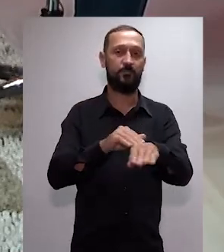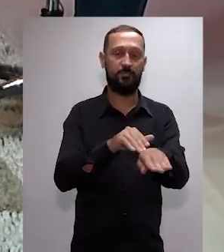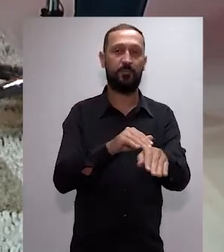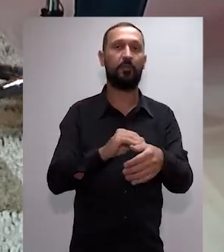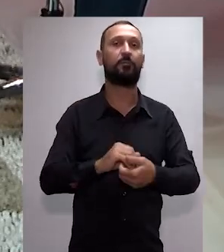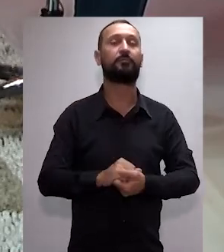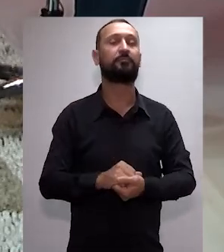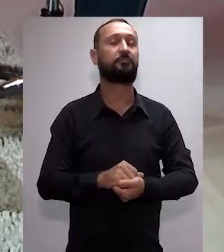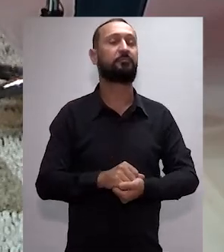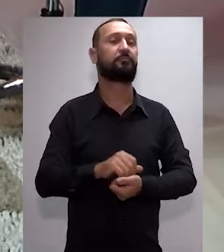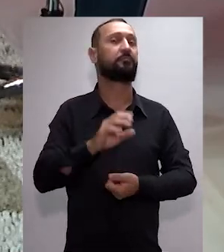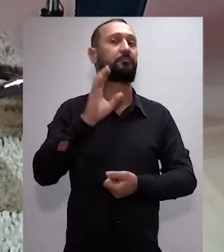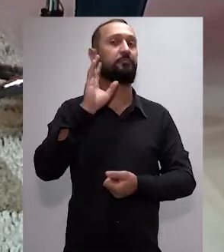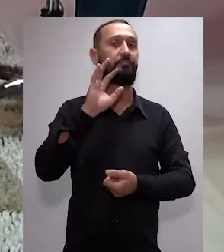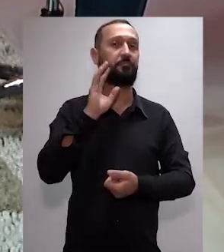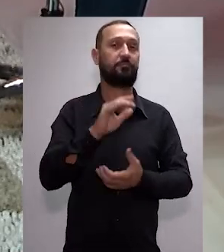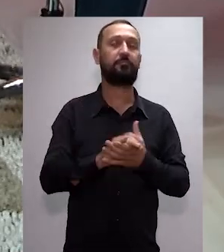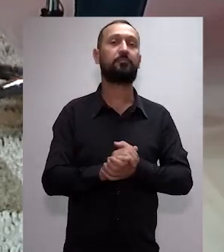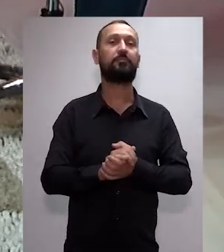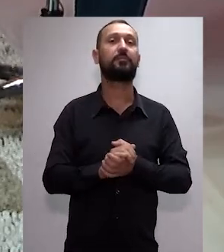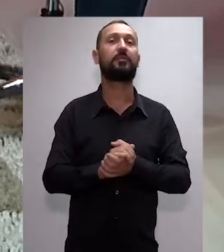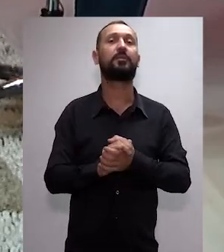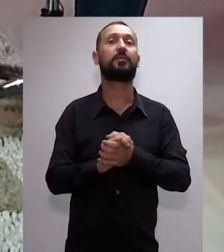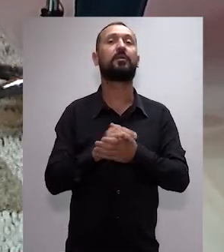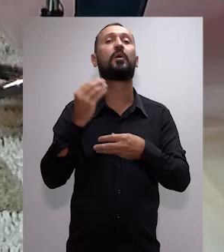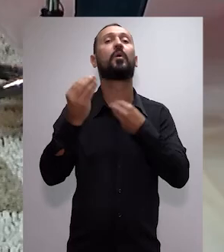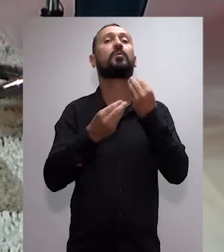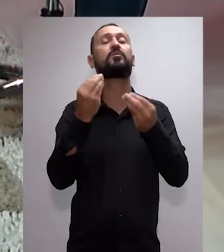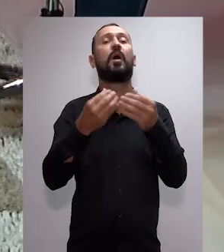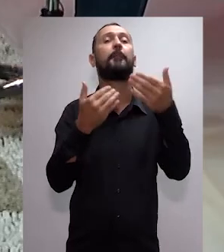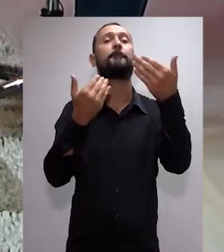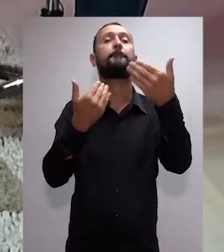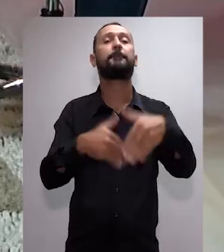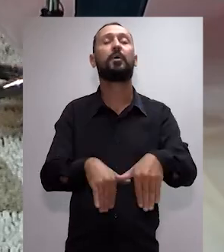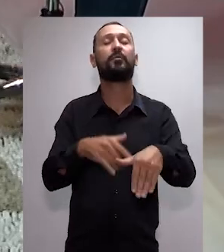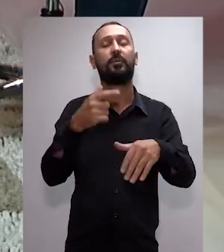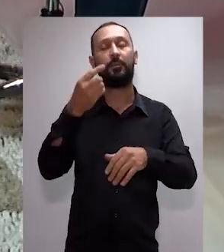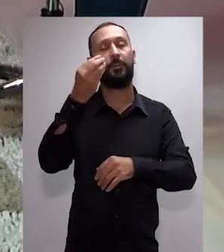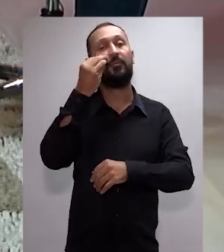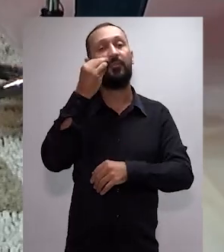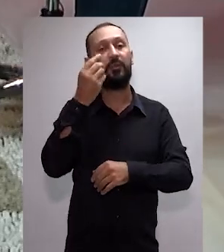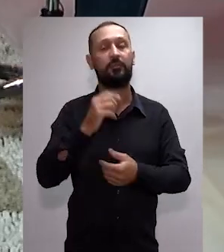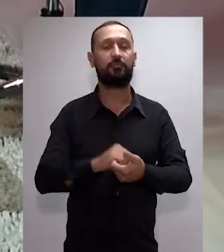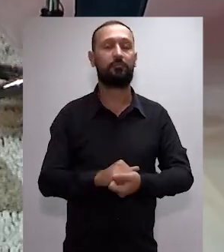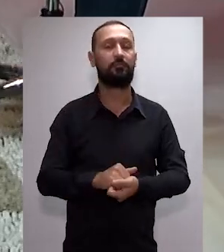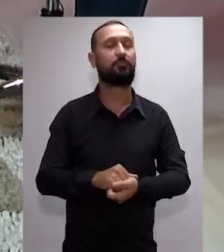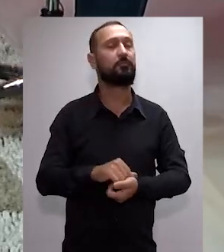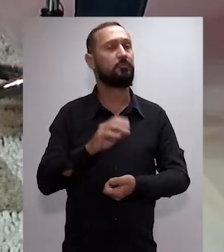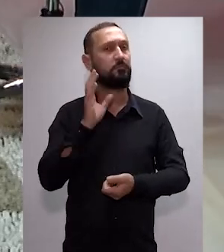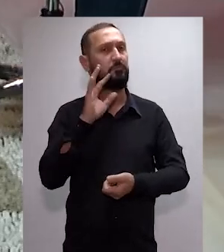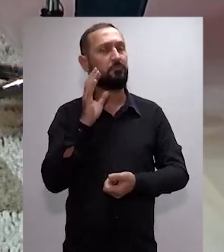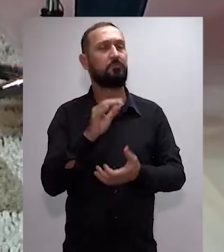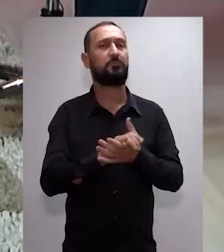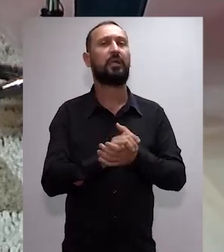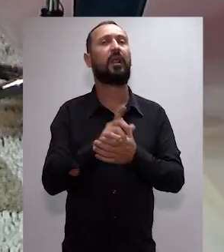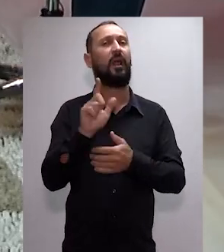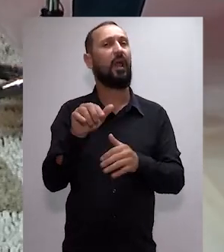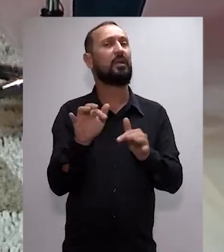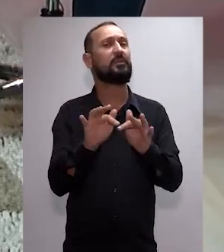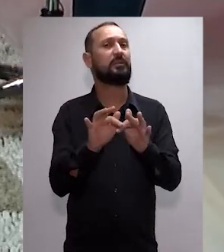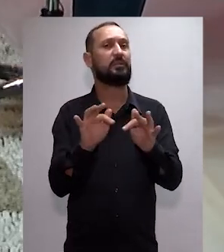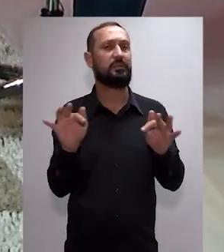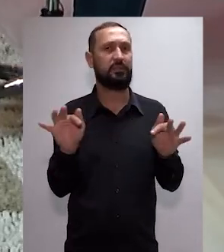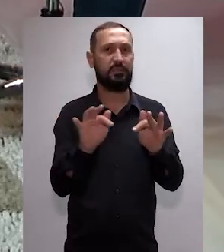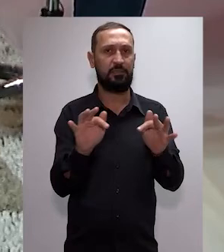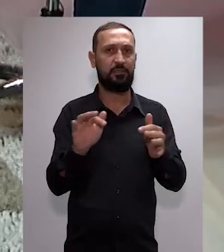ônibus articulados, tá? Bacana. E fala pra gente como são as provas dessas categorias. Bacana. O processo ele é